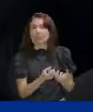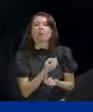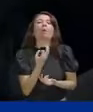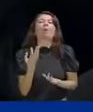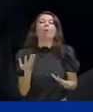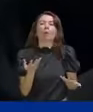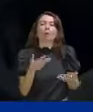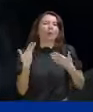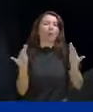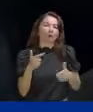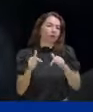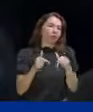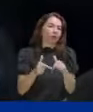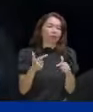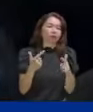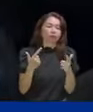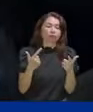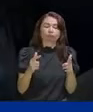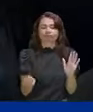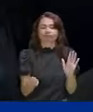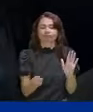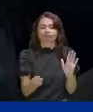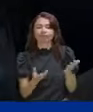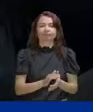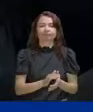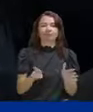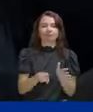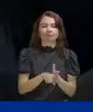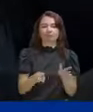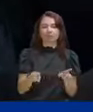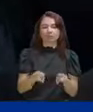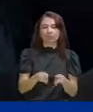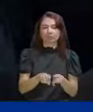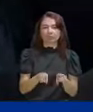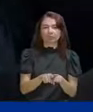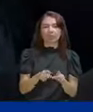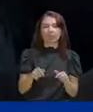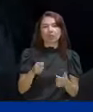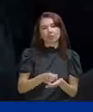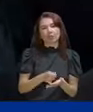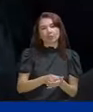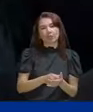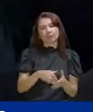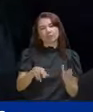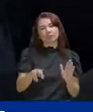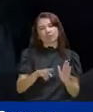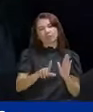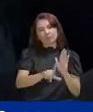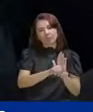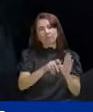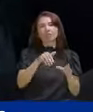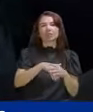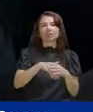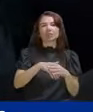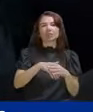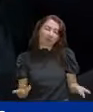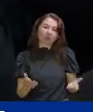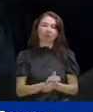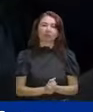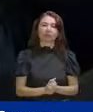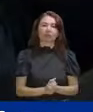preço contratado, tal como pelo eleitoral. Ocorre que as despesas